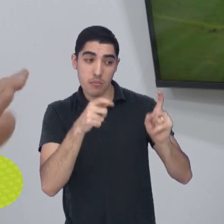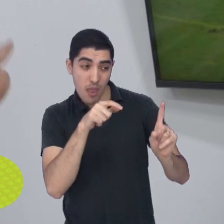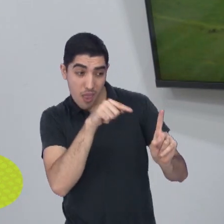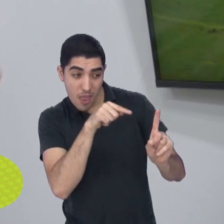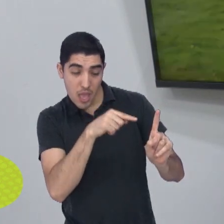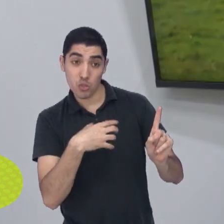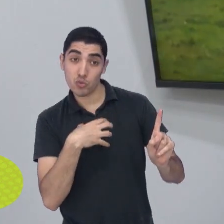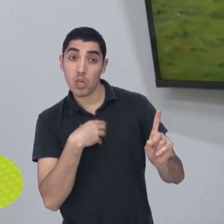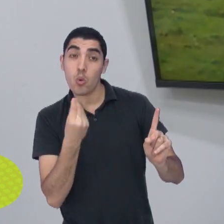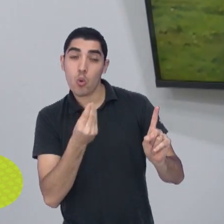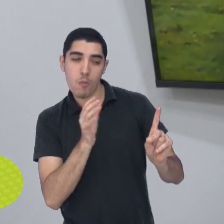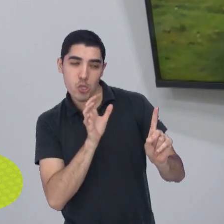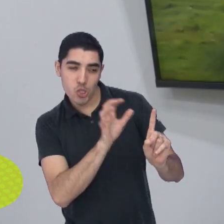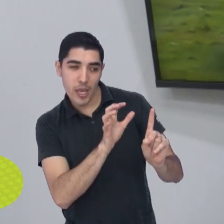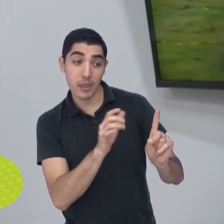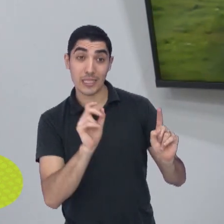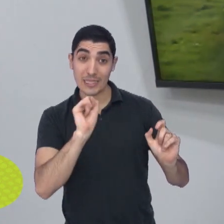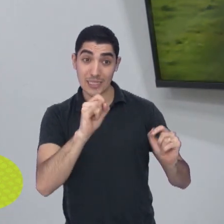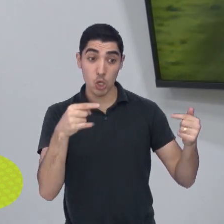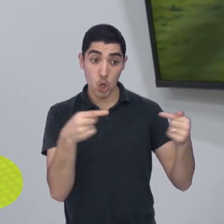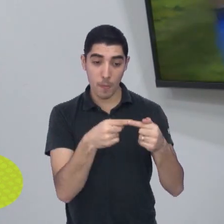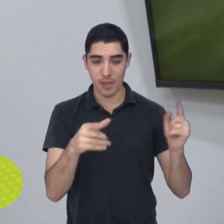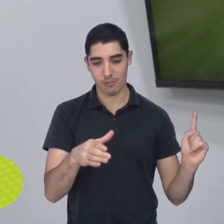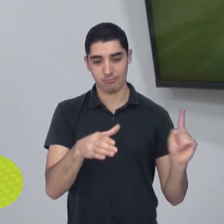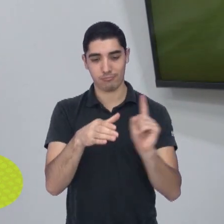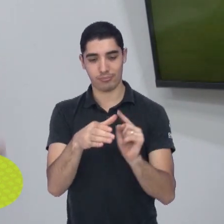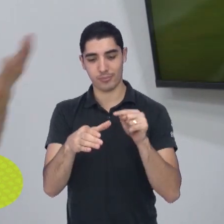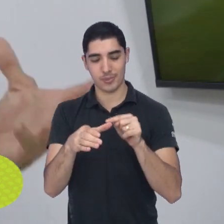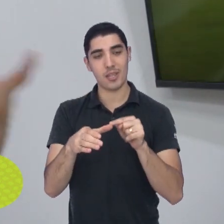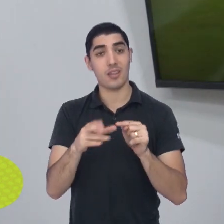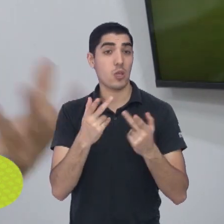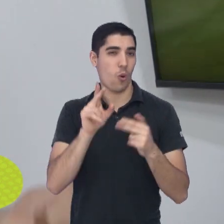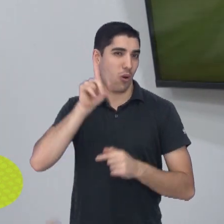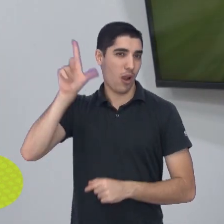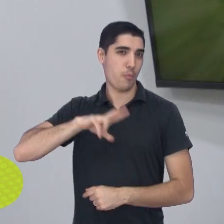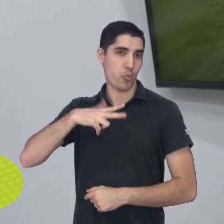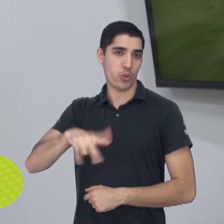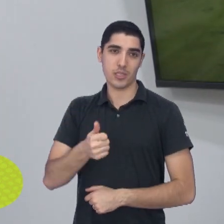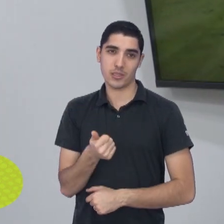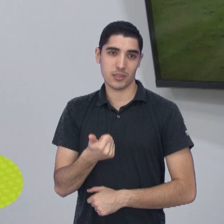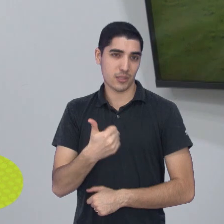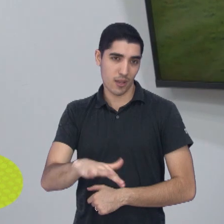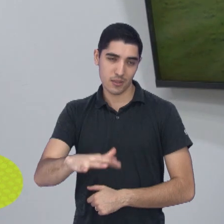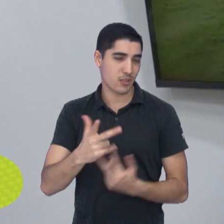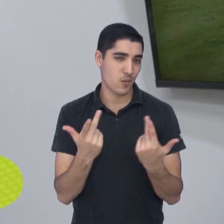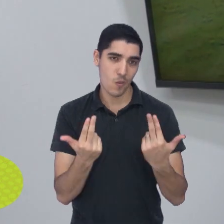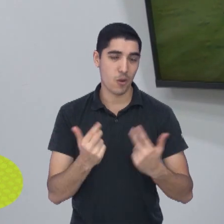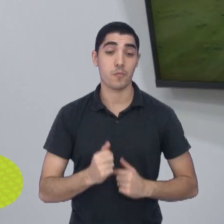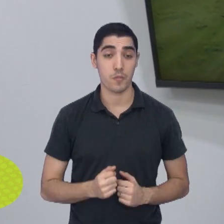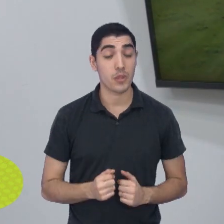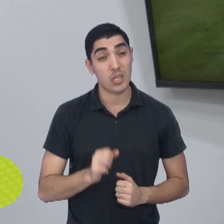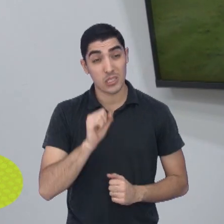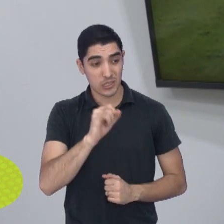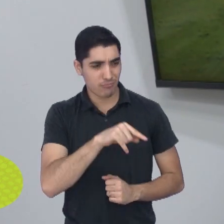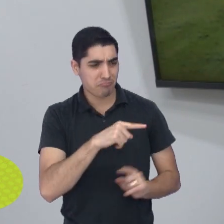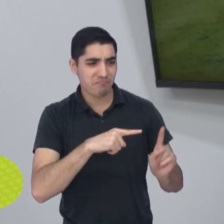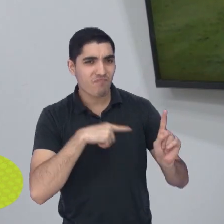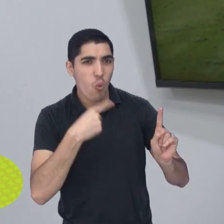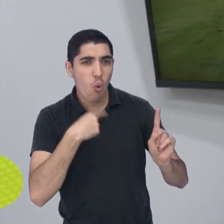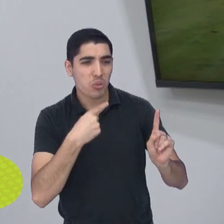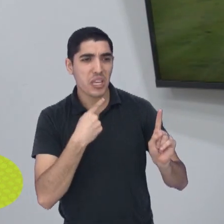as mesmas funções que tinha assim, em Santos. Então, quando isso por alguma razão ou inicialmente não funciona, começa a